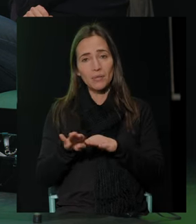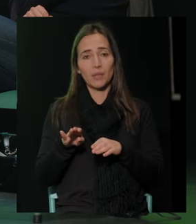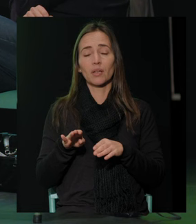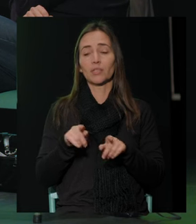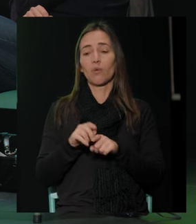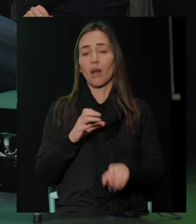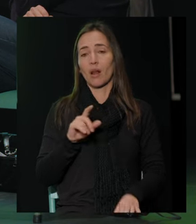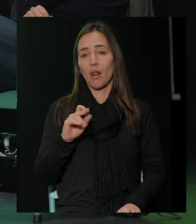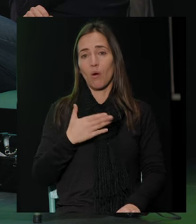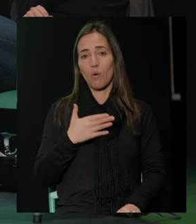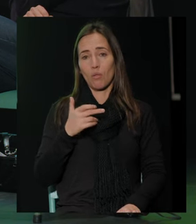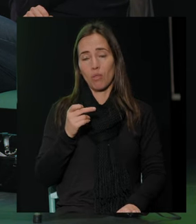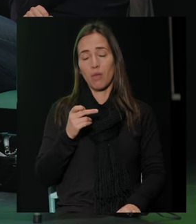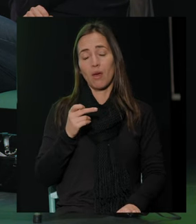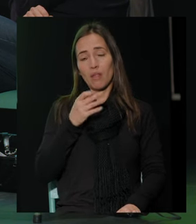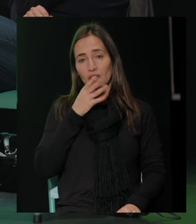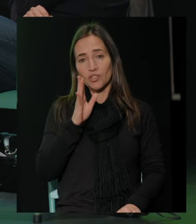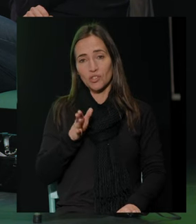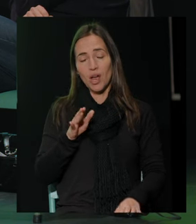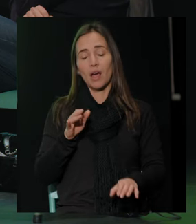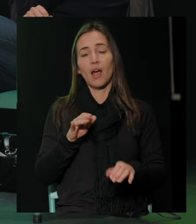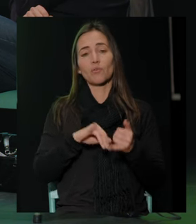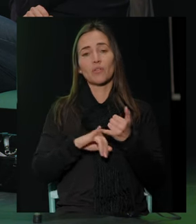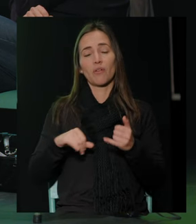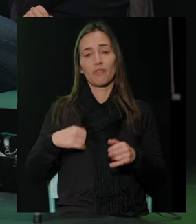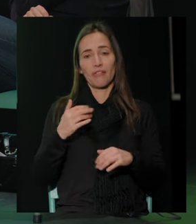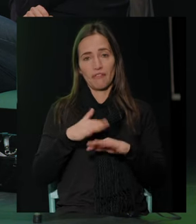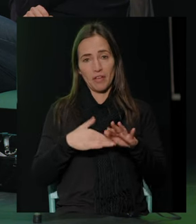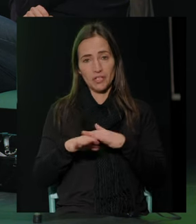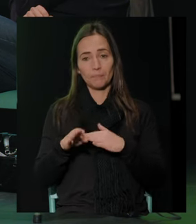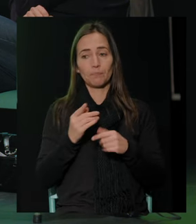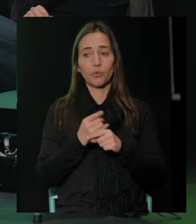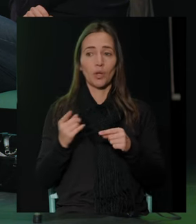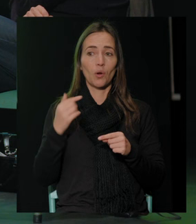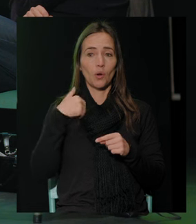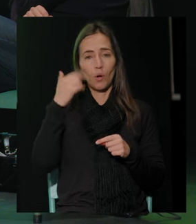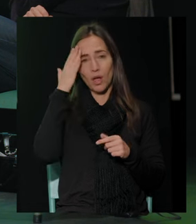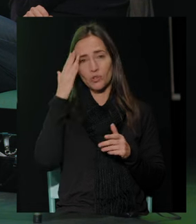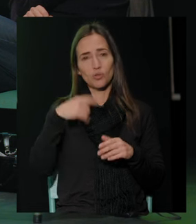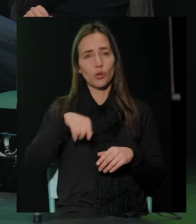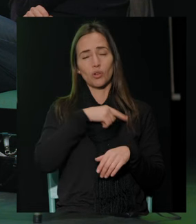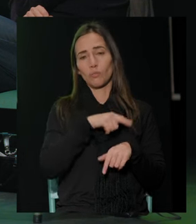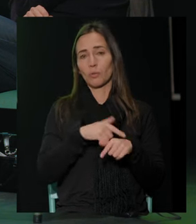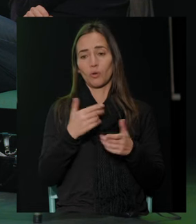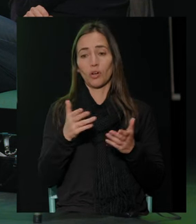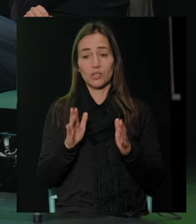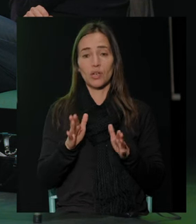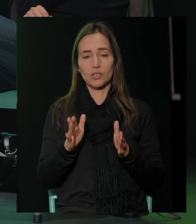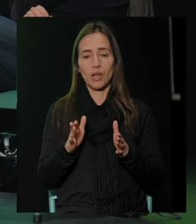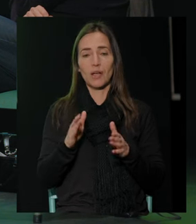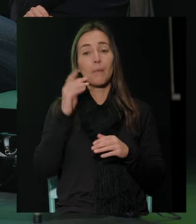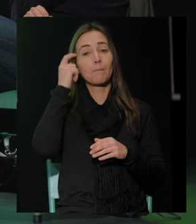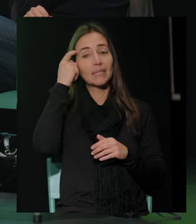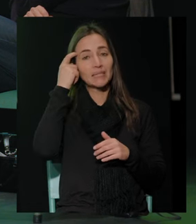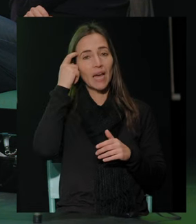Cláudia descreveu, que a Verde faz. Porque eu acho que estamos num ponto tal em que apenas pensar